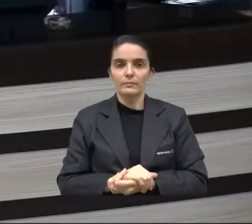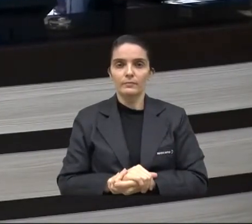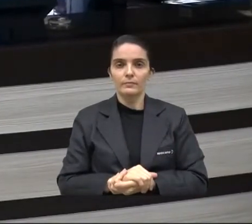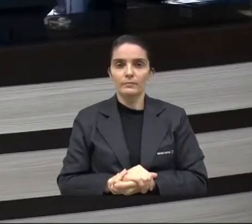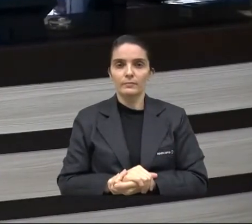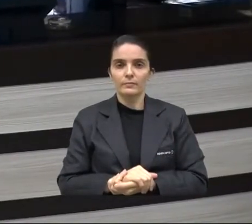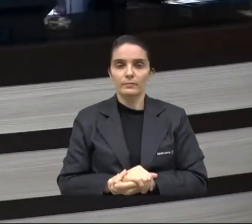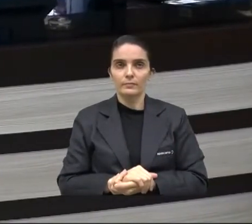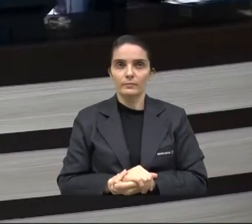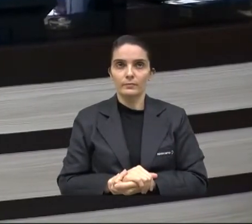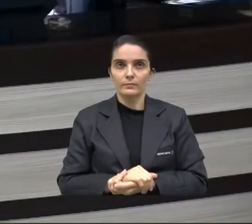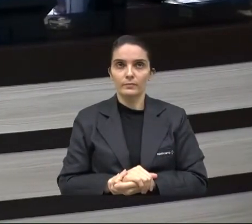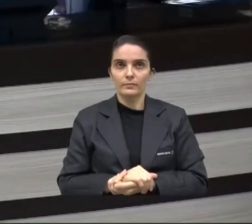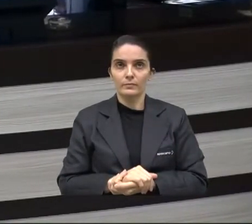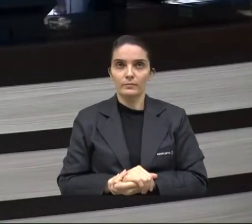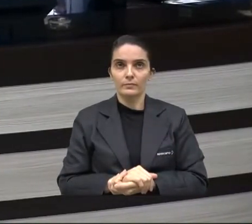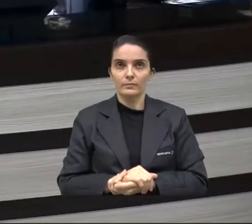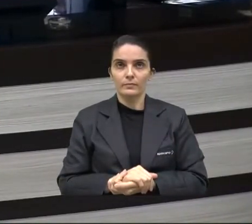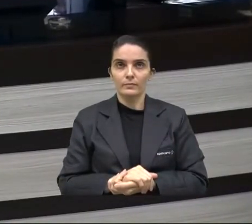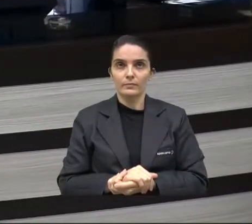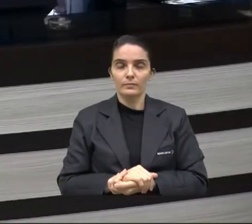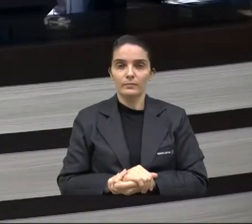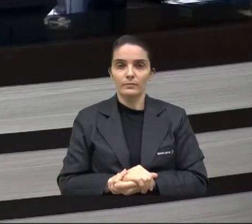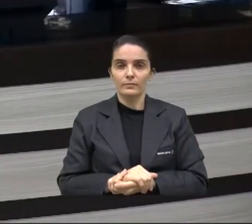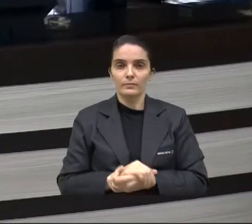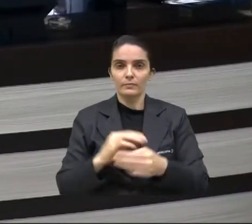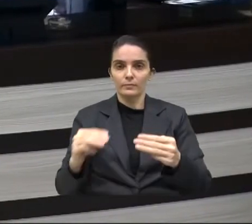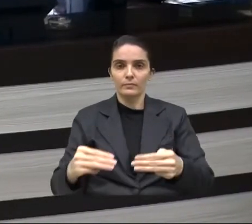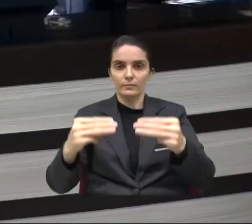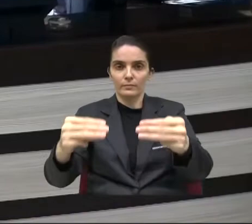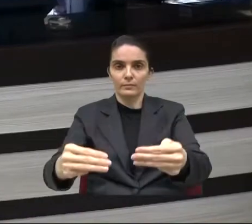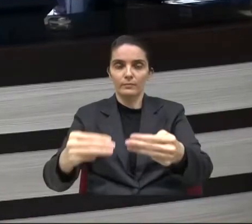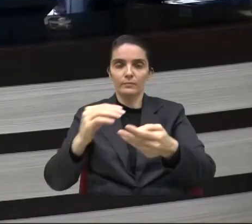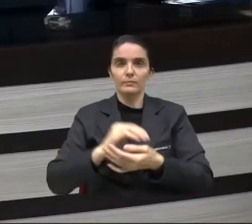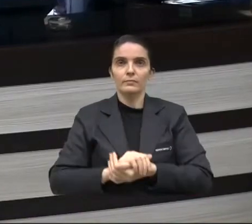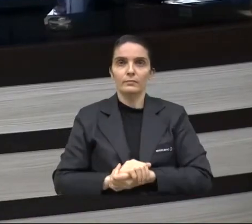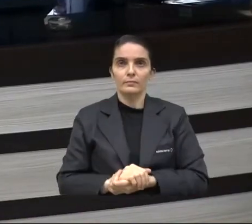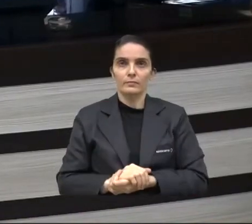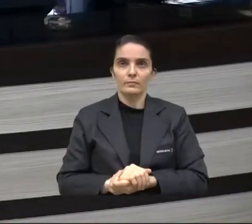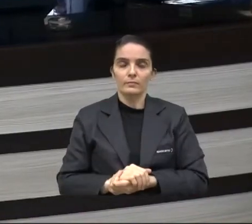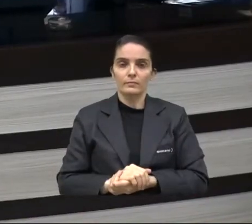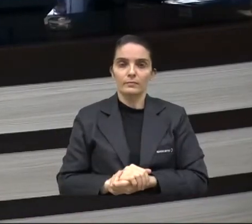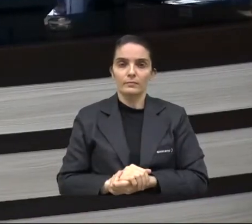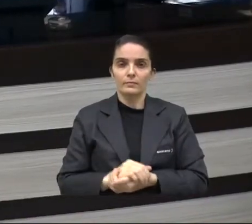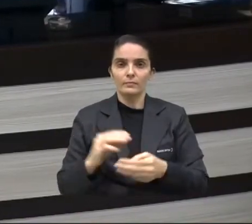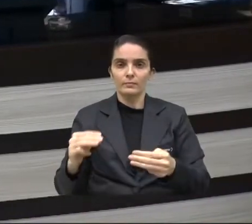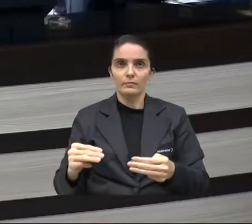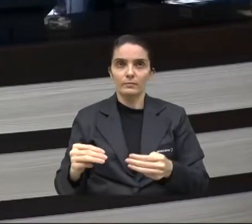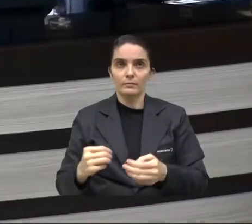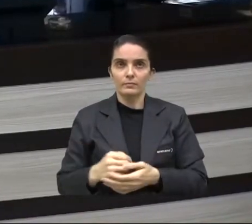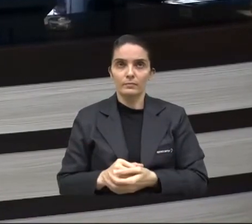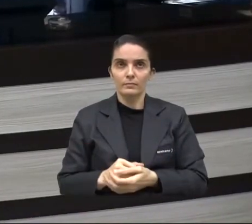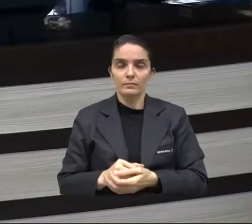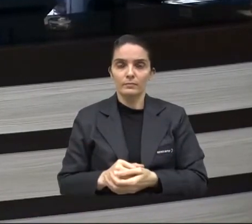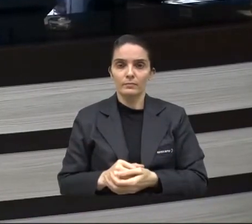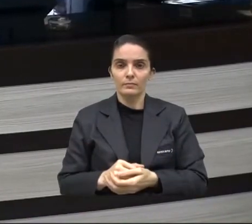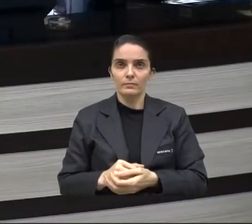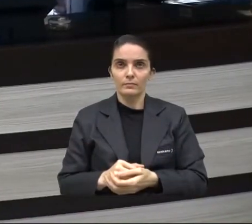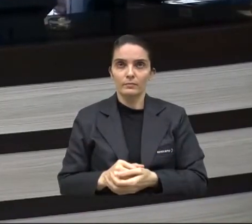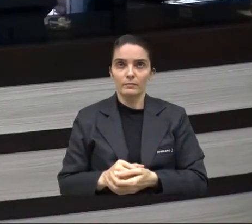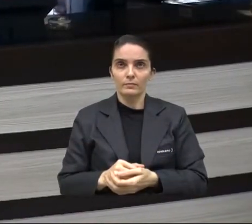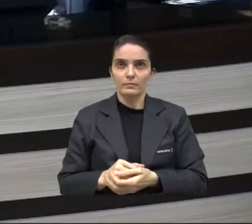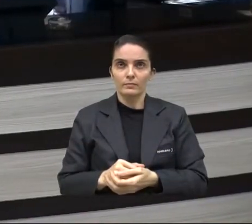Pois não, senhor secretário. Passamos agora para as moções. Com inversão de pauta.